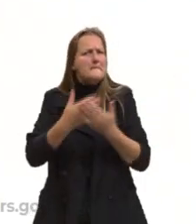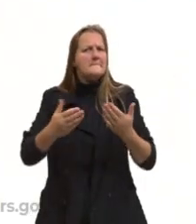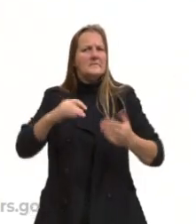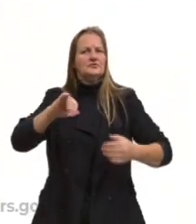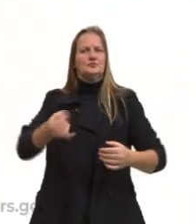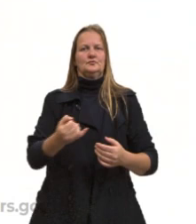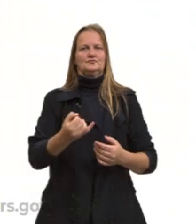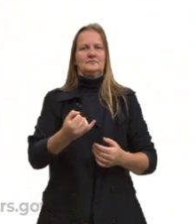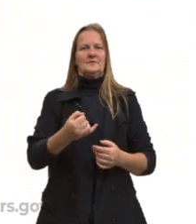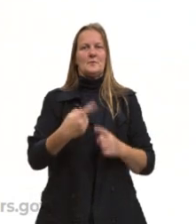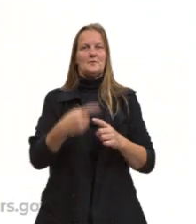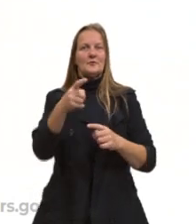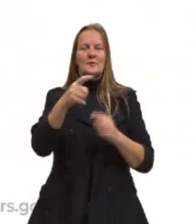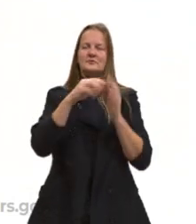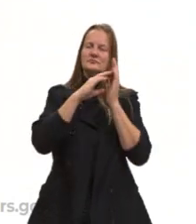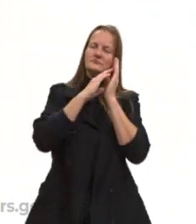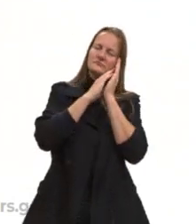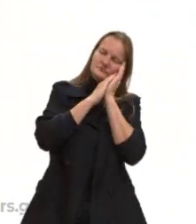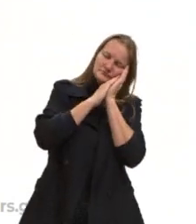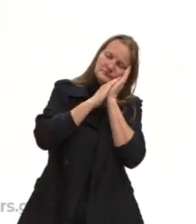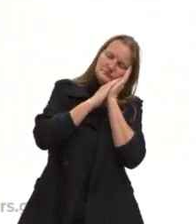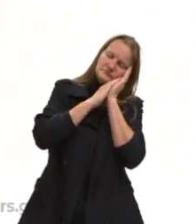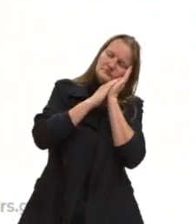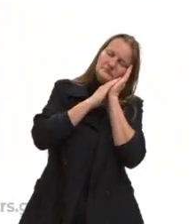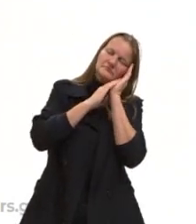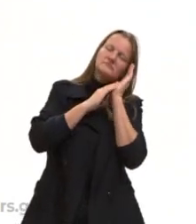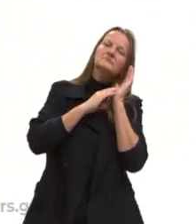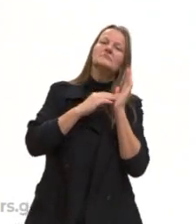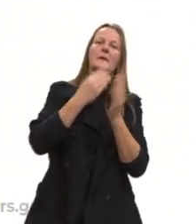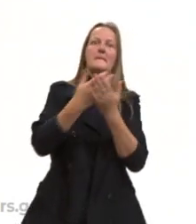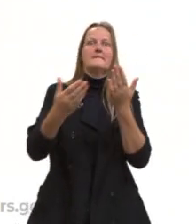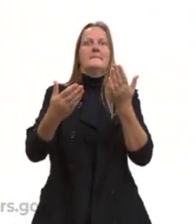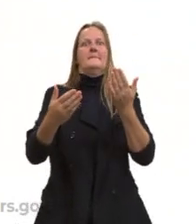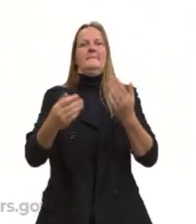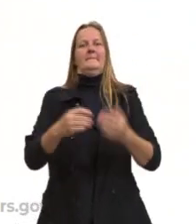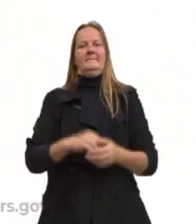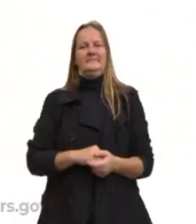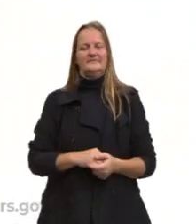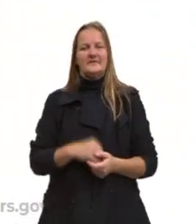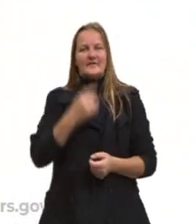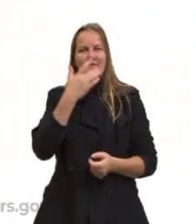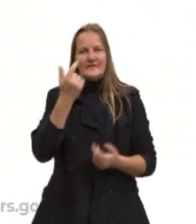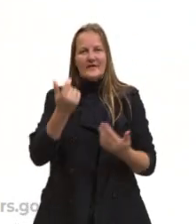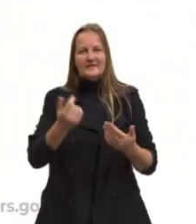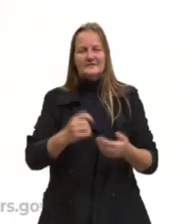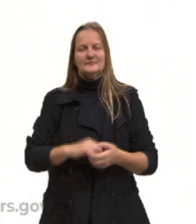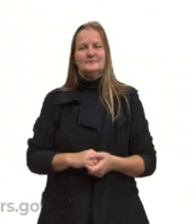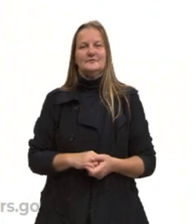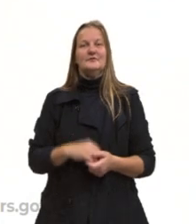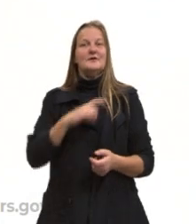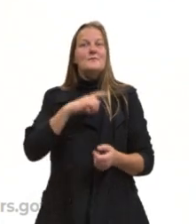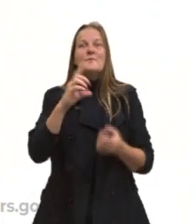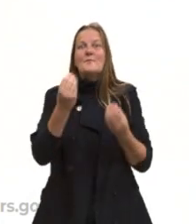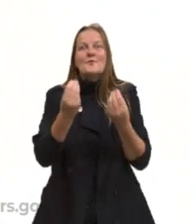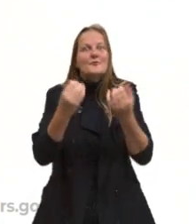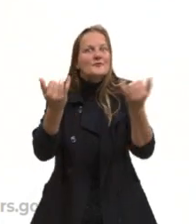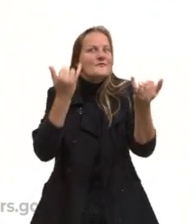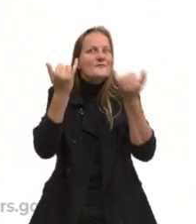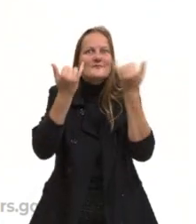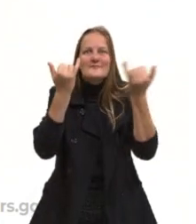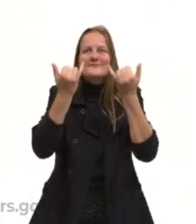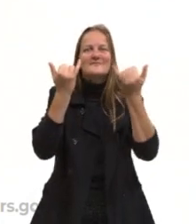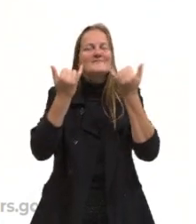certo porque você pode estar dormindo tu é irônico né aqui ficou fácil de interpretar certamente eu tenho muitas informações